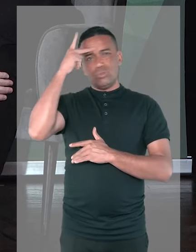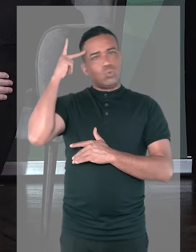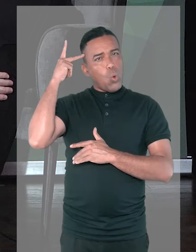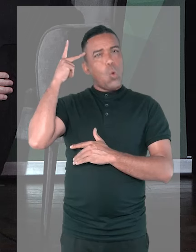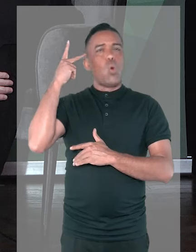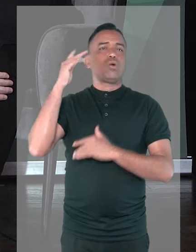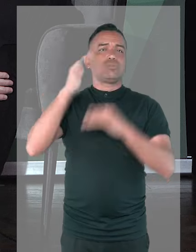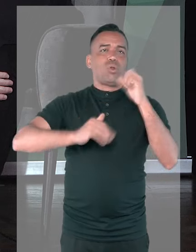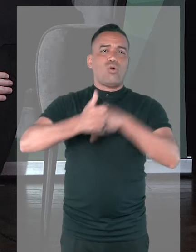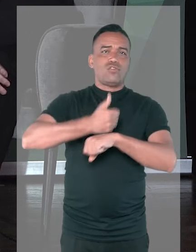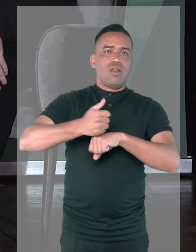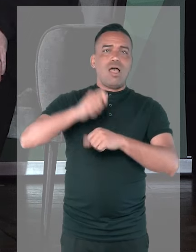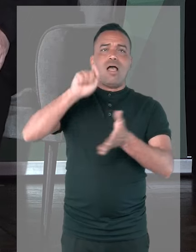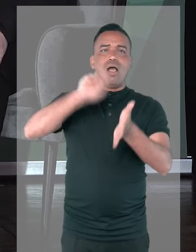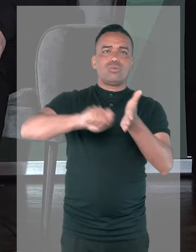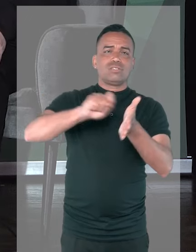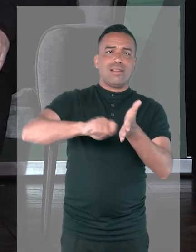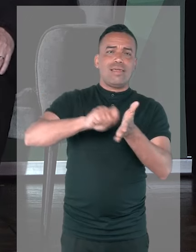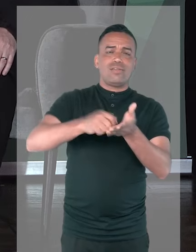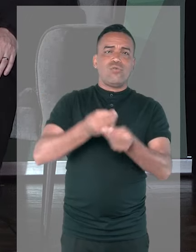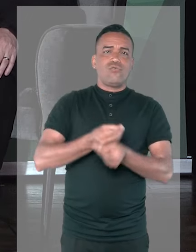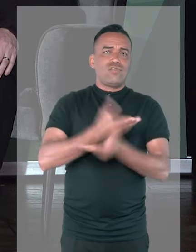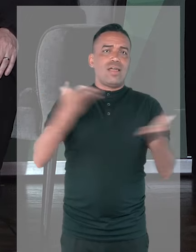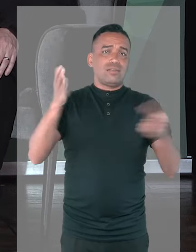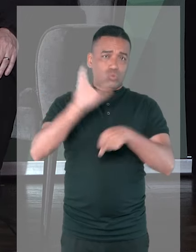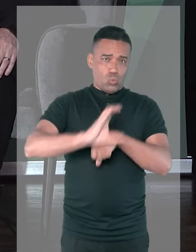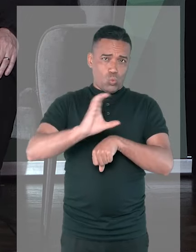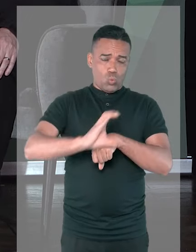oferecendo cursos de escrita.